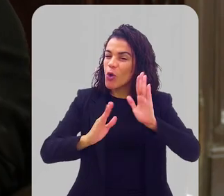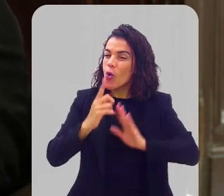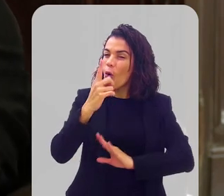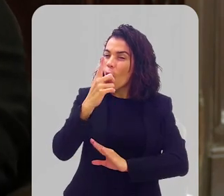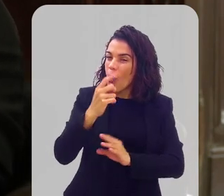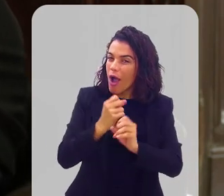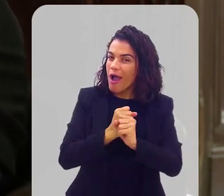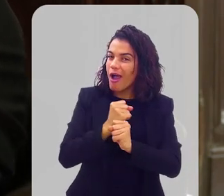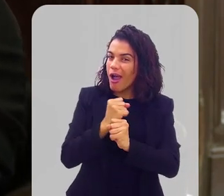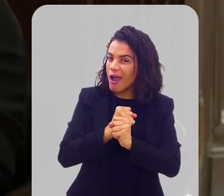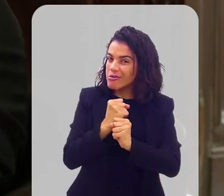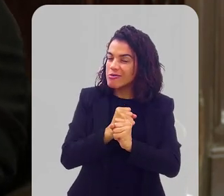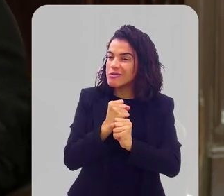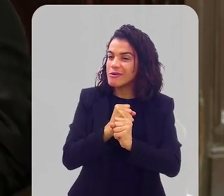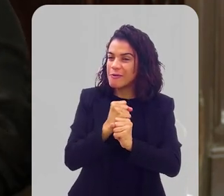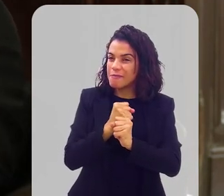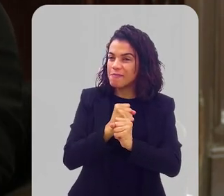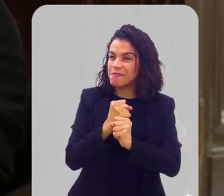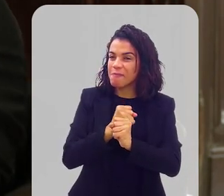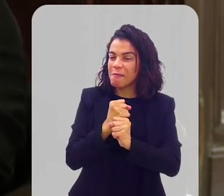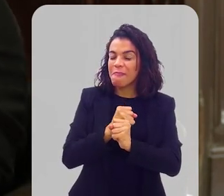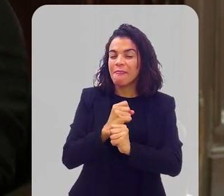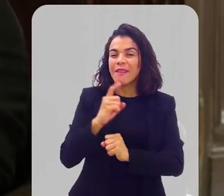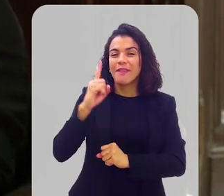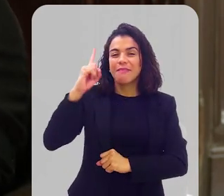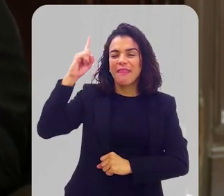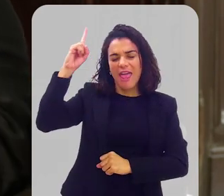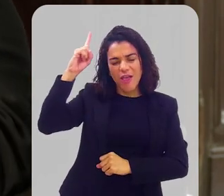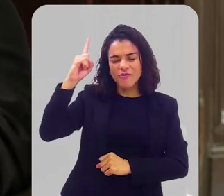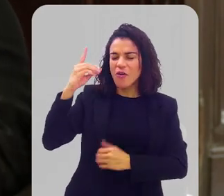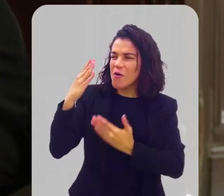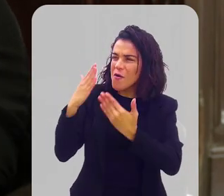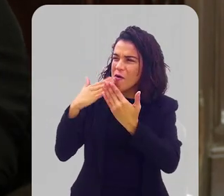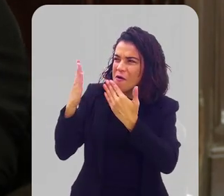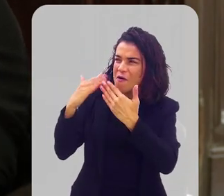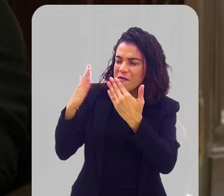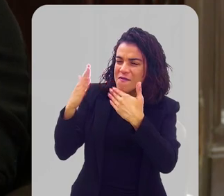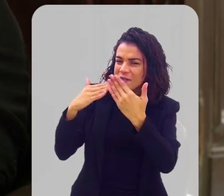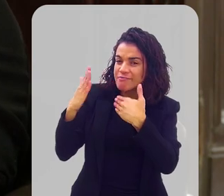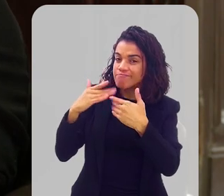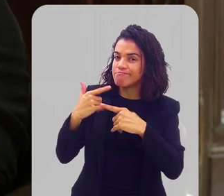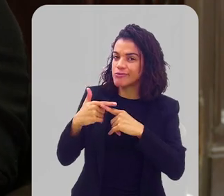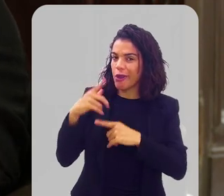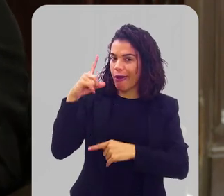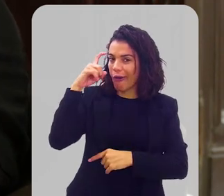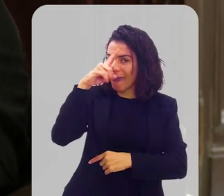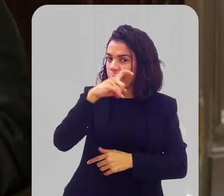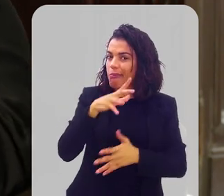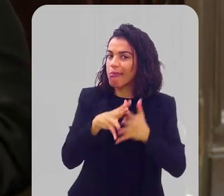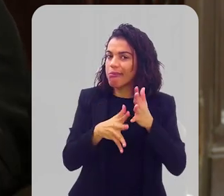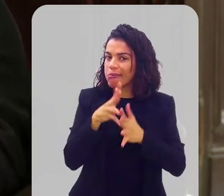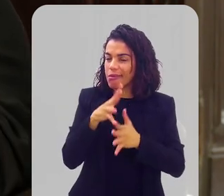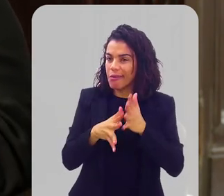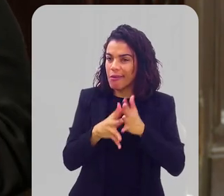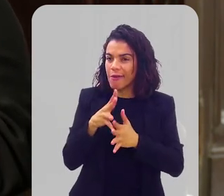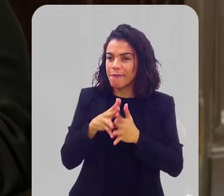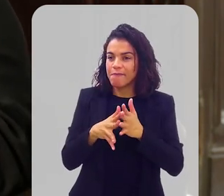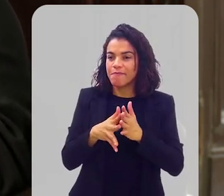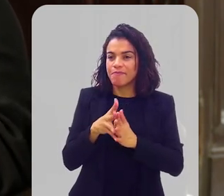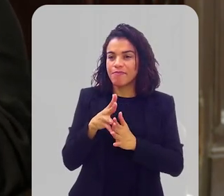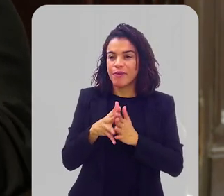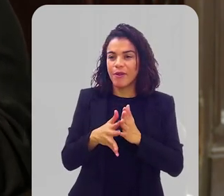de durante um ano, né? Durante um ano, e Deus foi palestrando comigo, porque é muito complicado, é muito difícil,